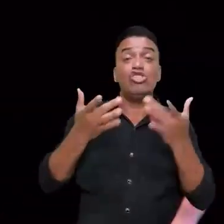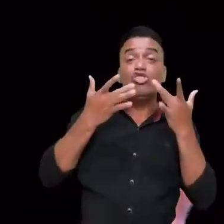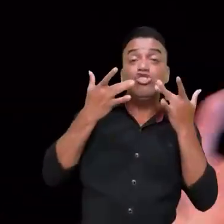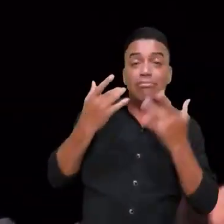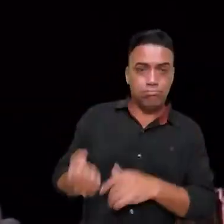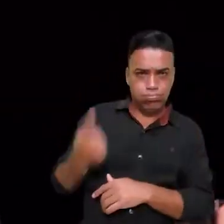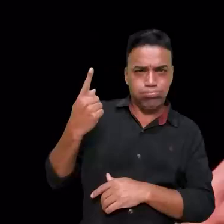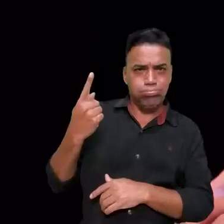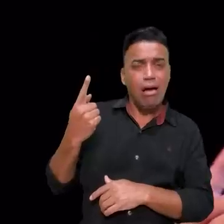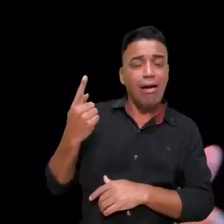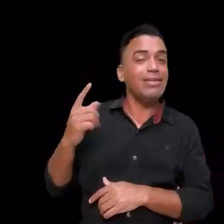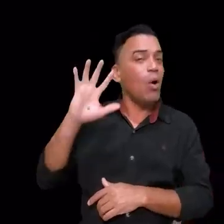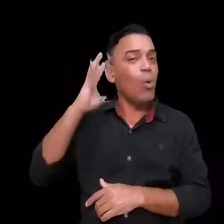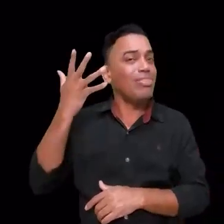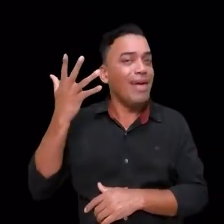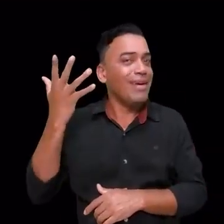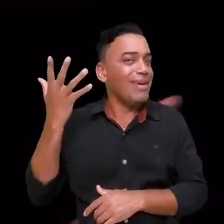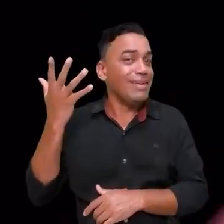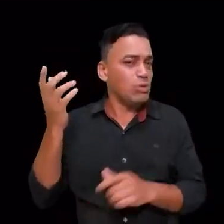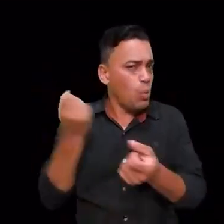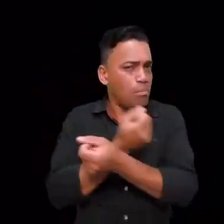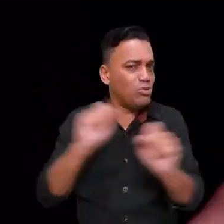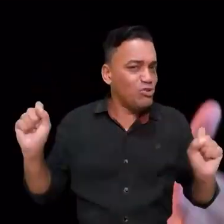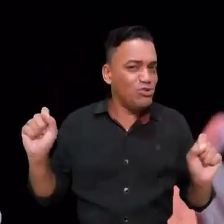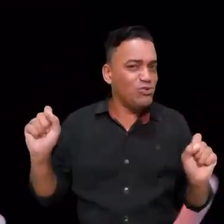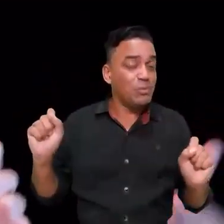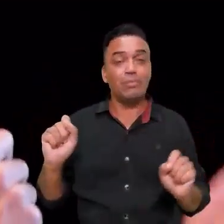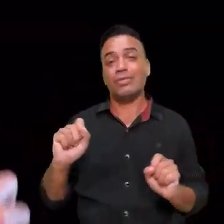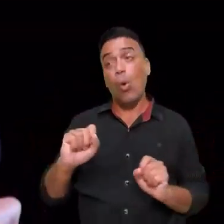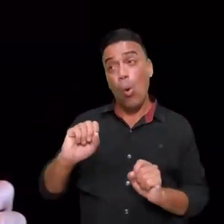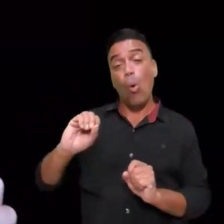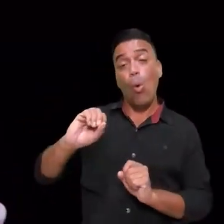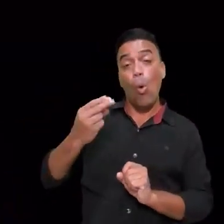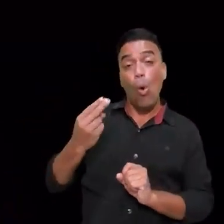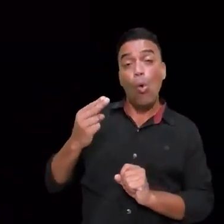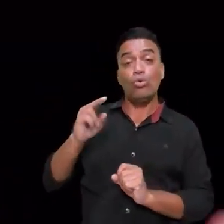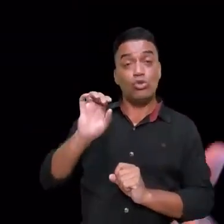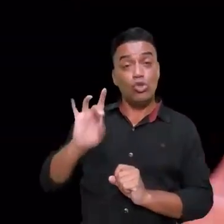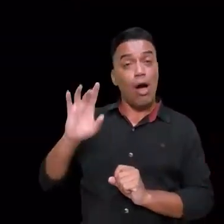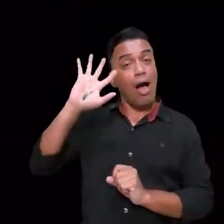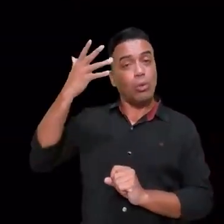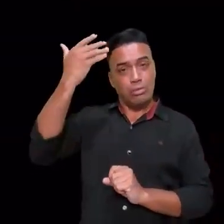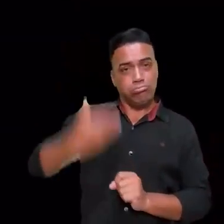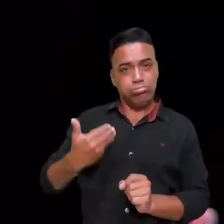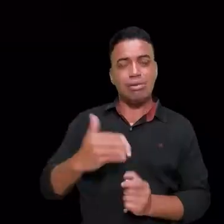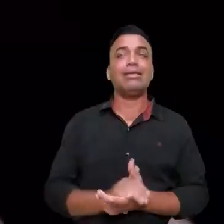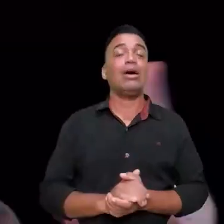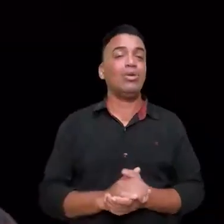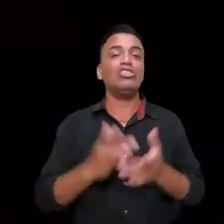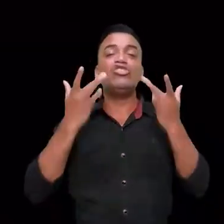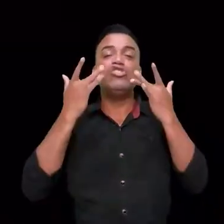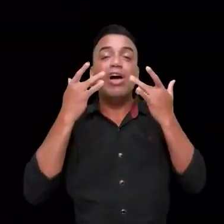absurdo que tem coisa que acontece que diz, não é possível, ou tem coisa que só acontece comigo. E nesse absurdo